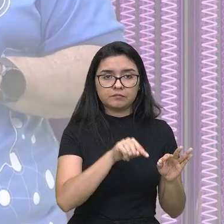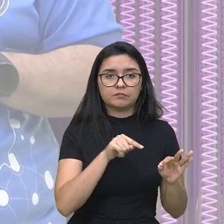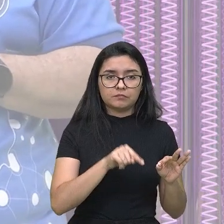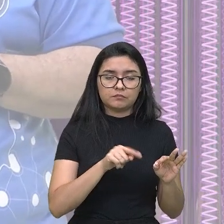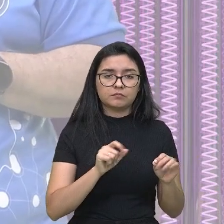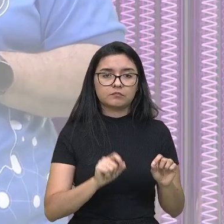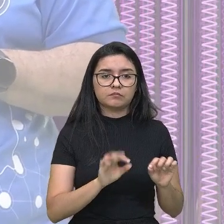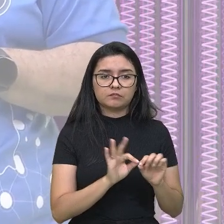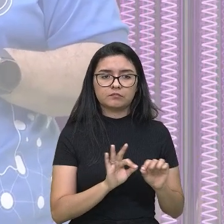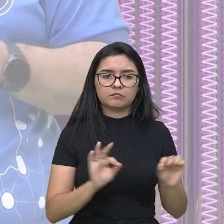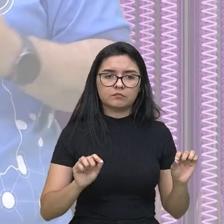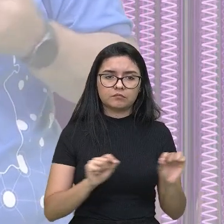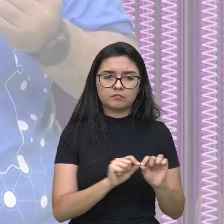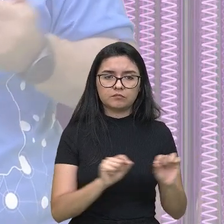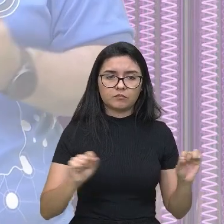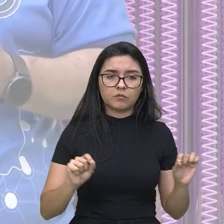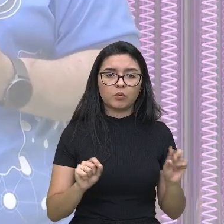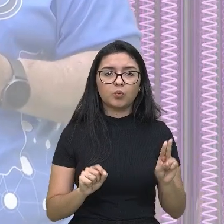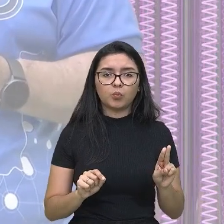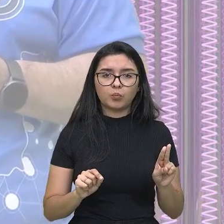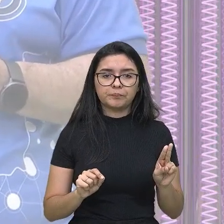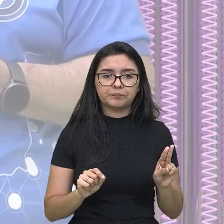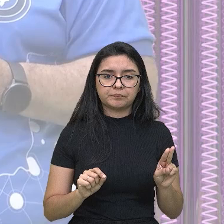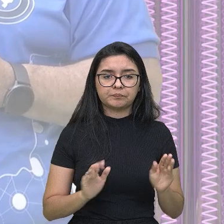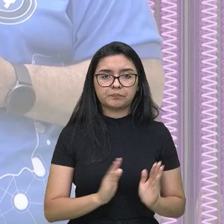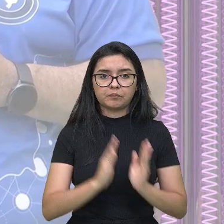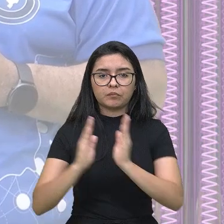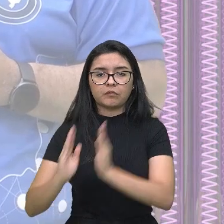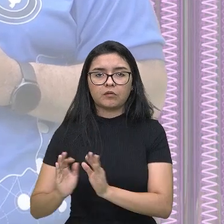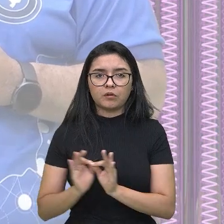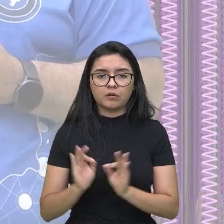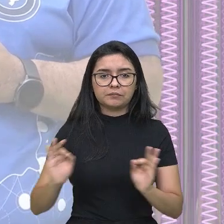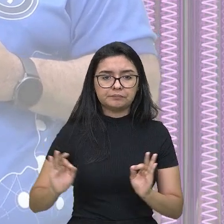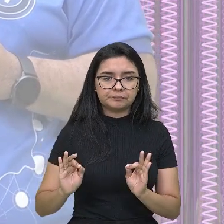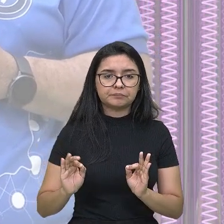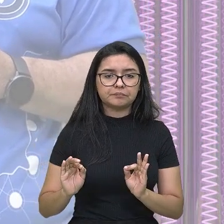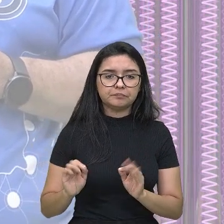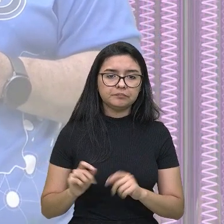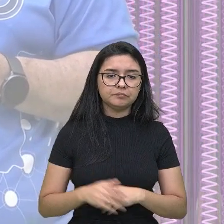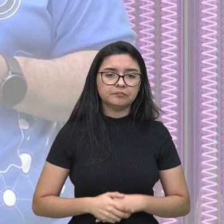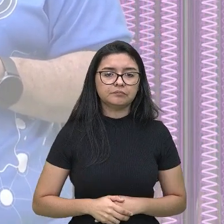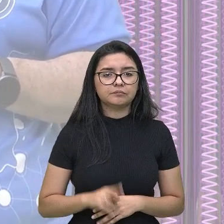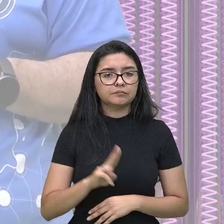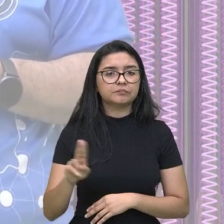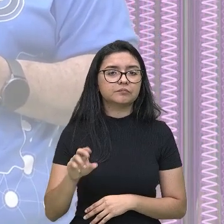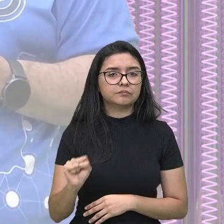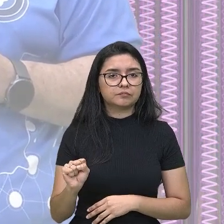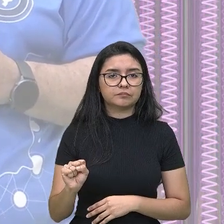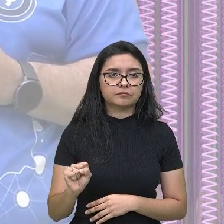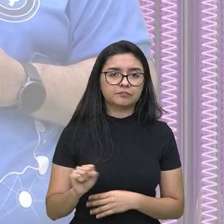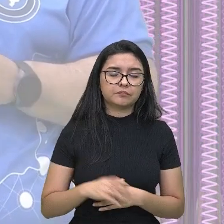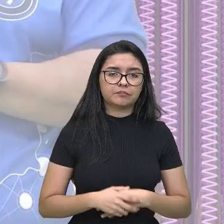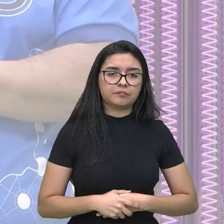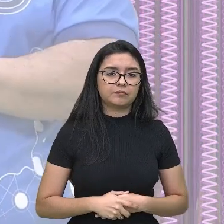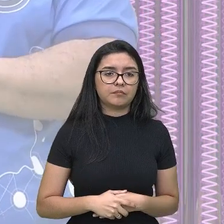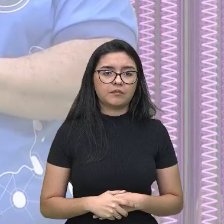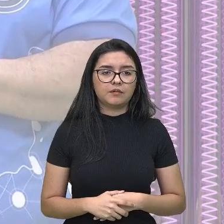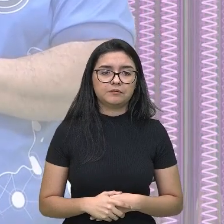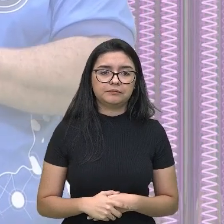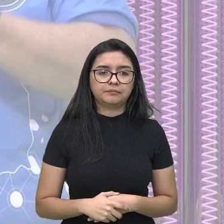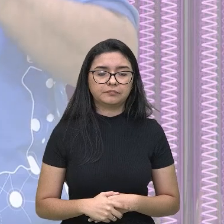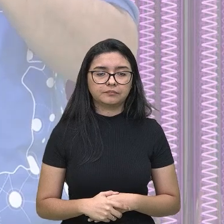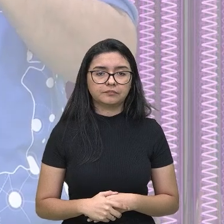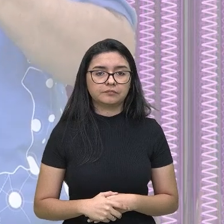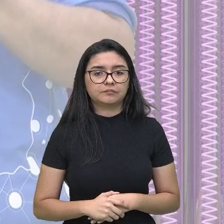está aqui, o professor deu o nome de U, e para essa outra reta, o professor aqui, ele deu o nome de reta S, tudo bem?